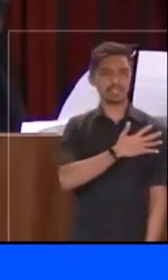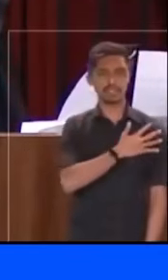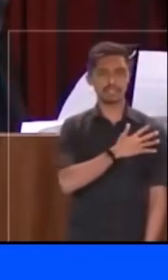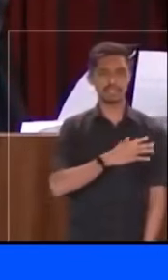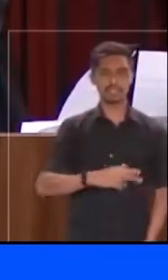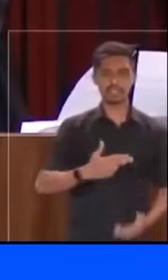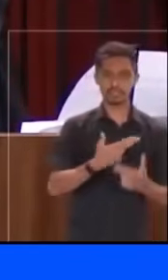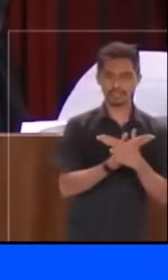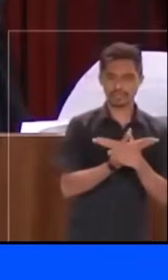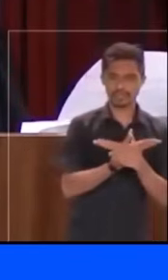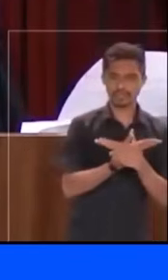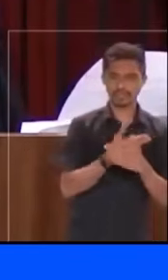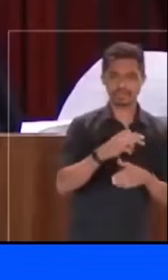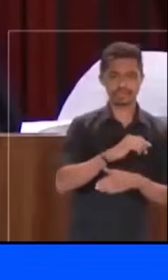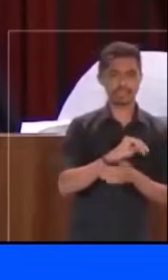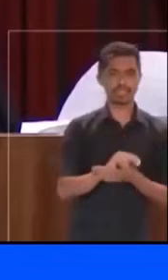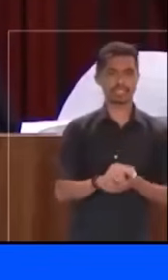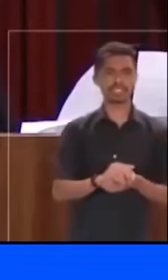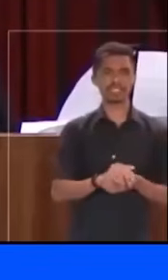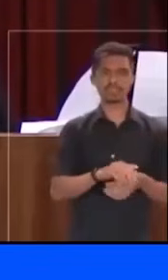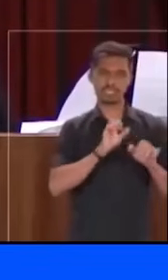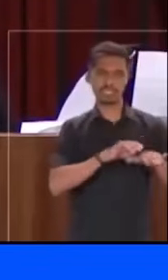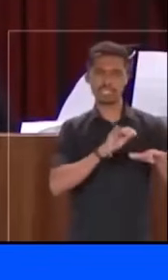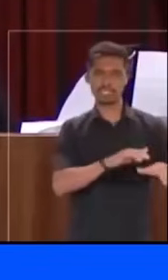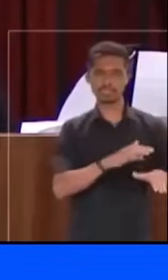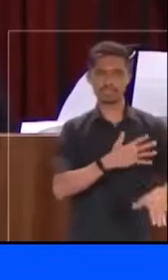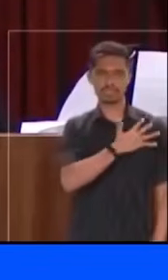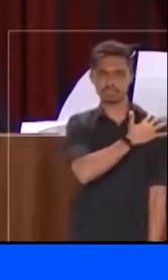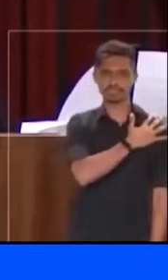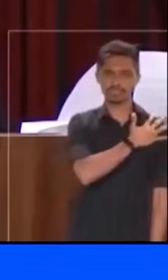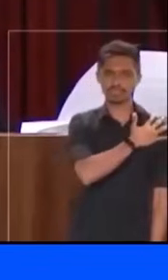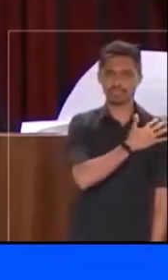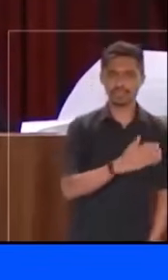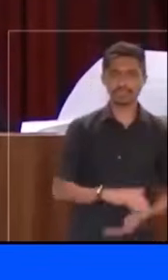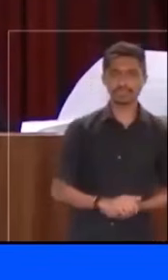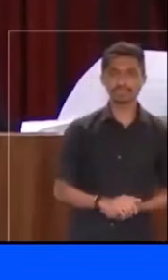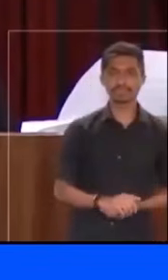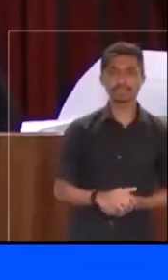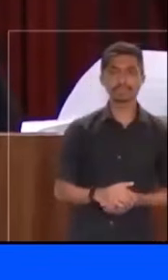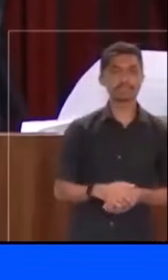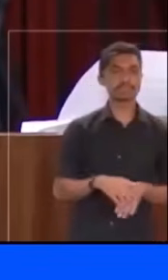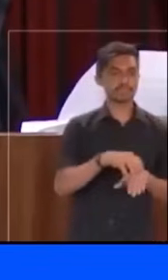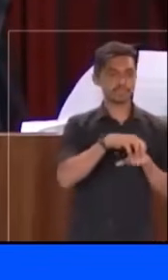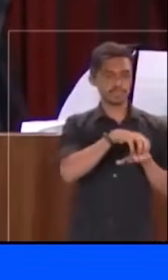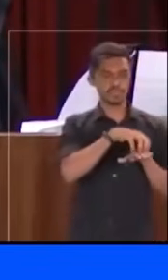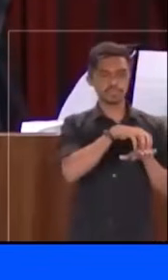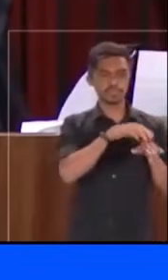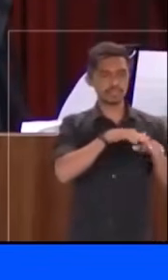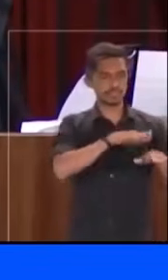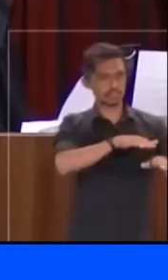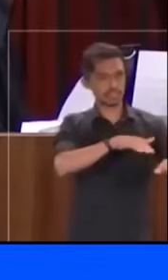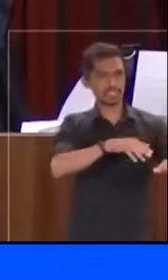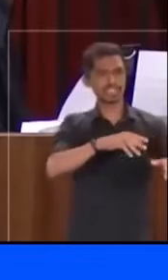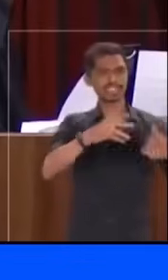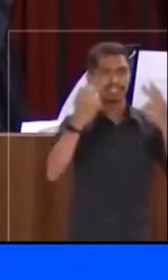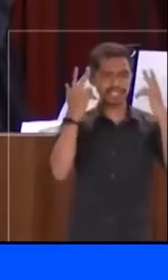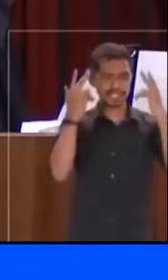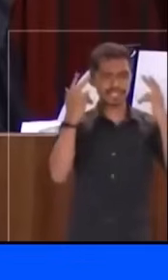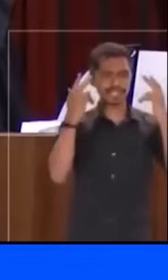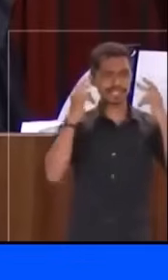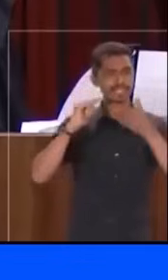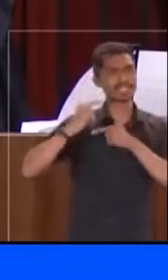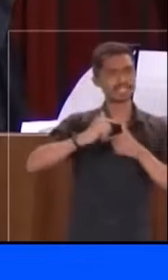Forças Armadas, simplesmente não houve o desfile tradicional do Rio de Janeiro.